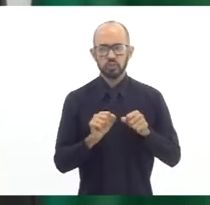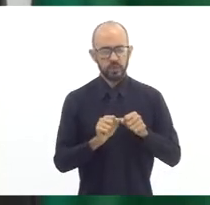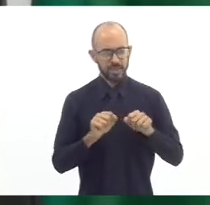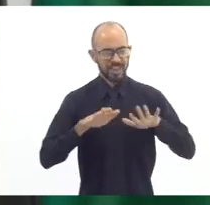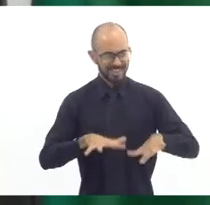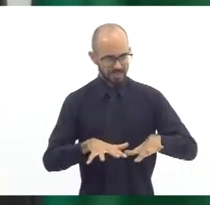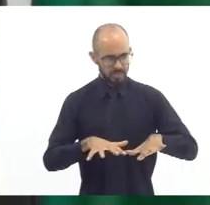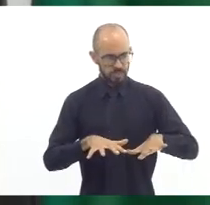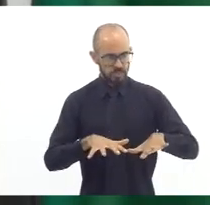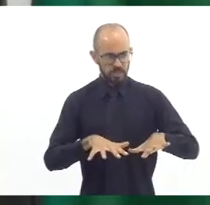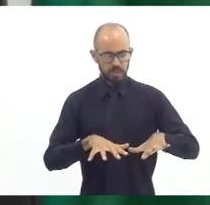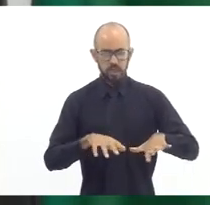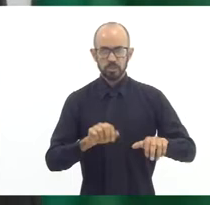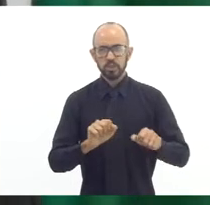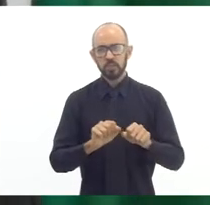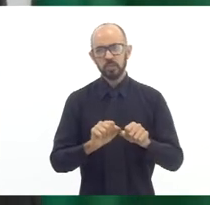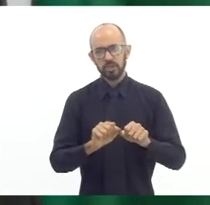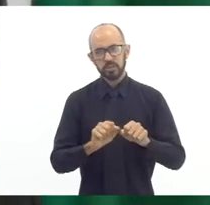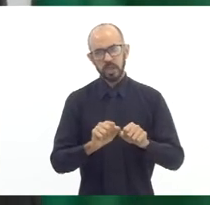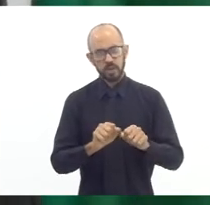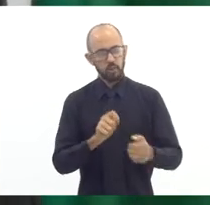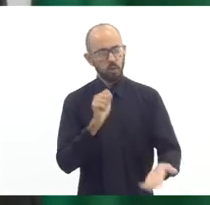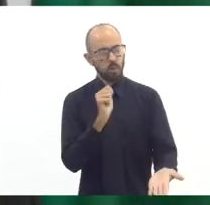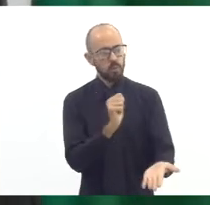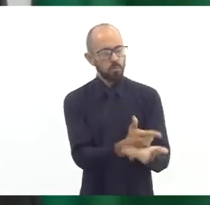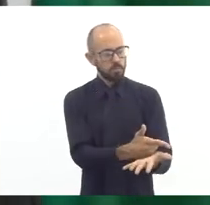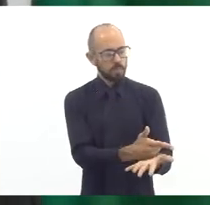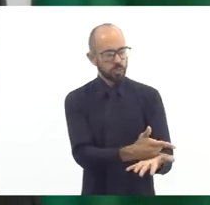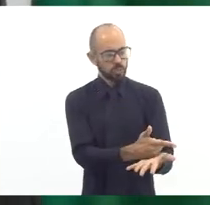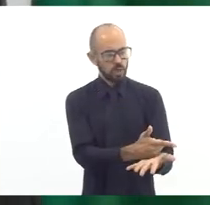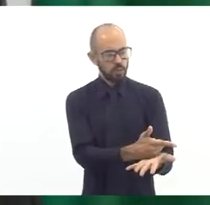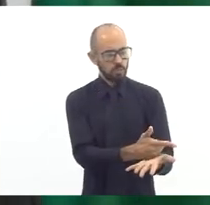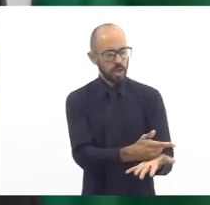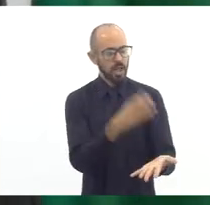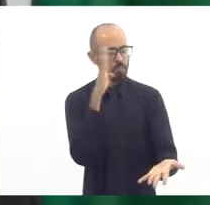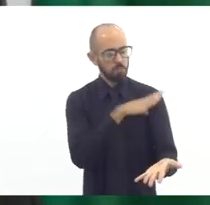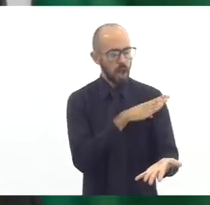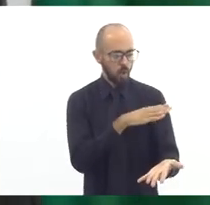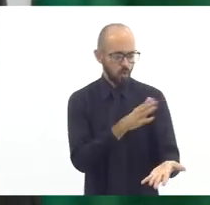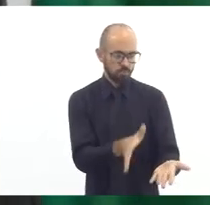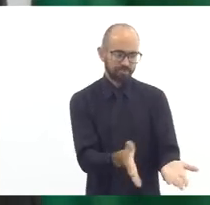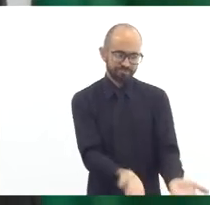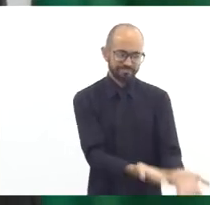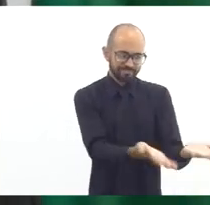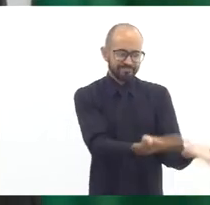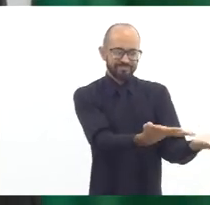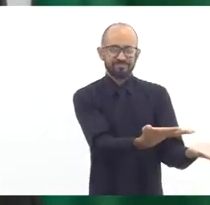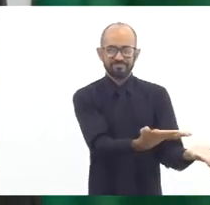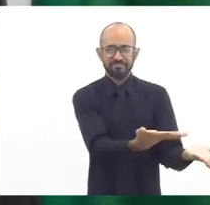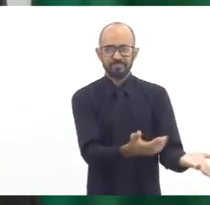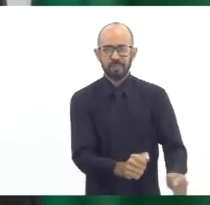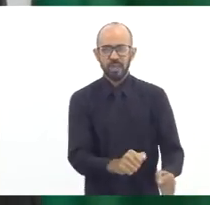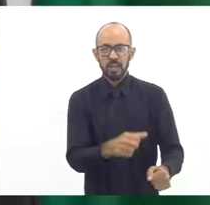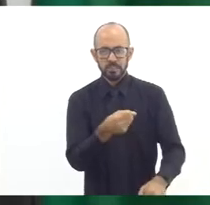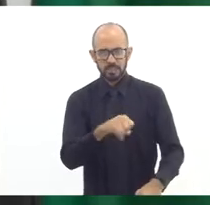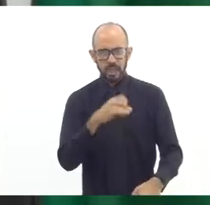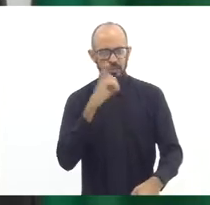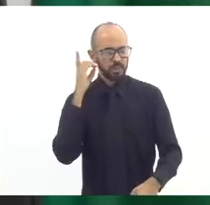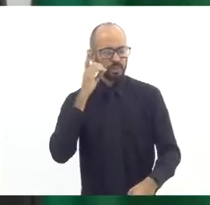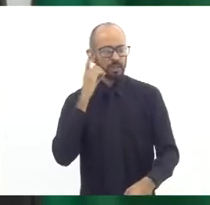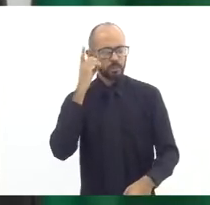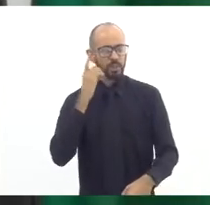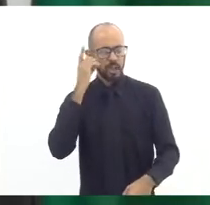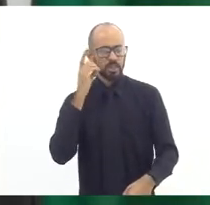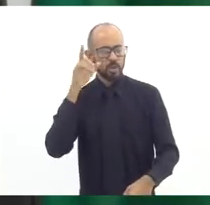aqui enaltecendo o mau pagador. E, quando a deputada Lucinha coloca, né, que uma multa de mais